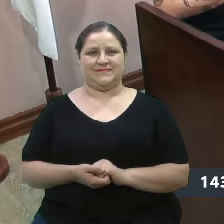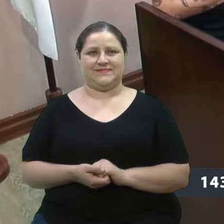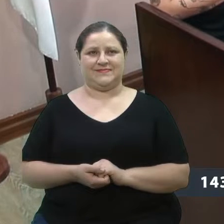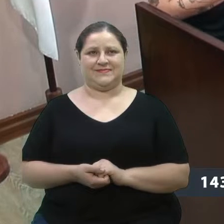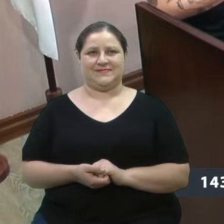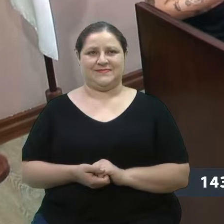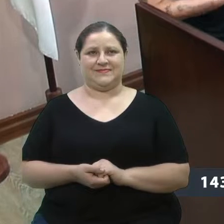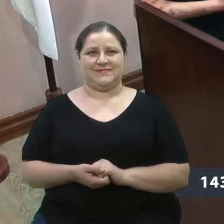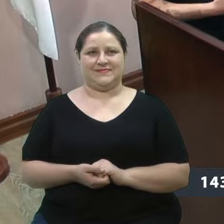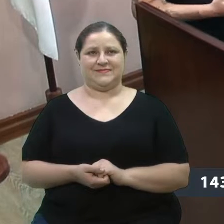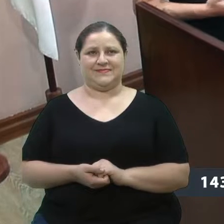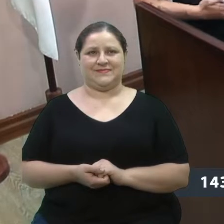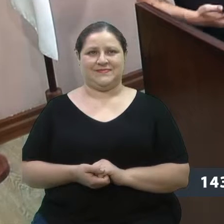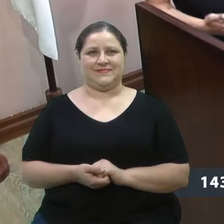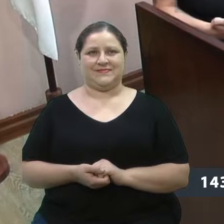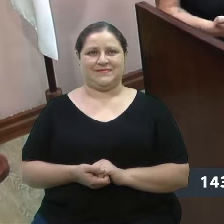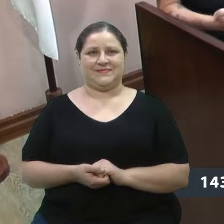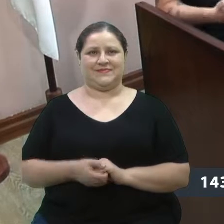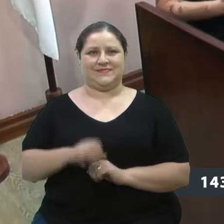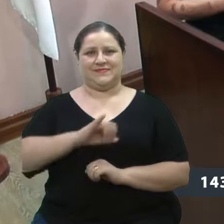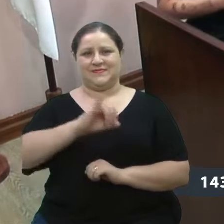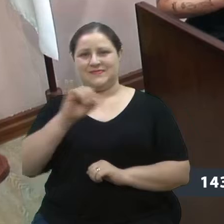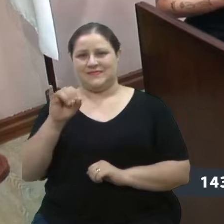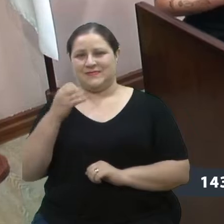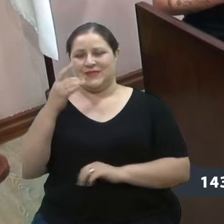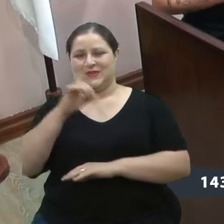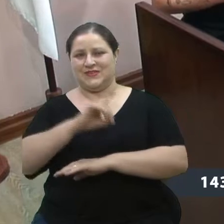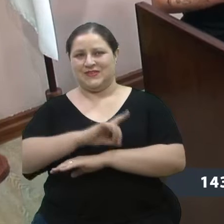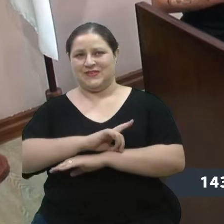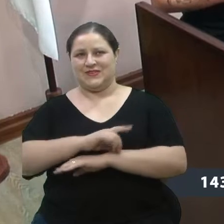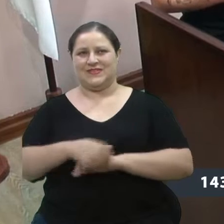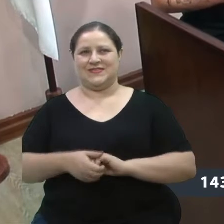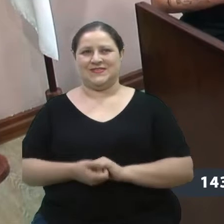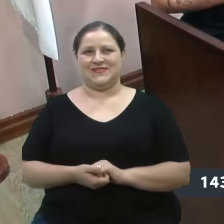Testando. Olá, bom dia.